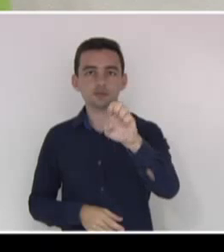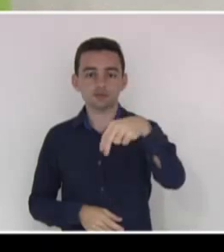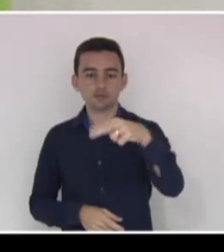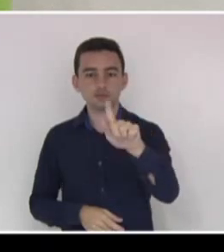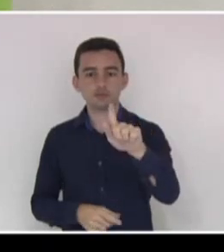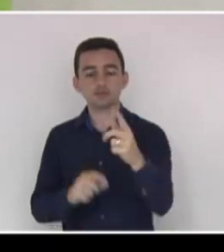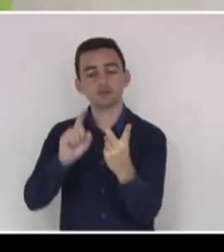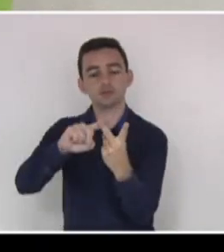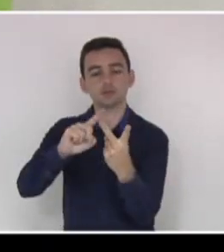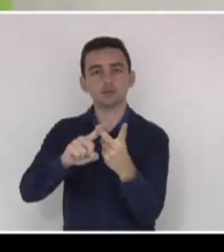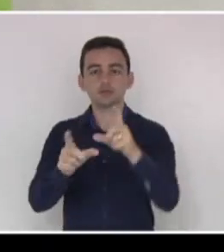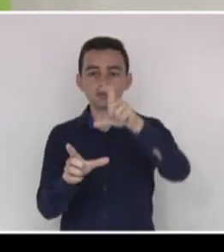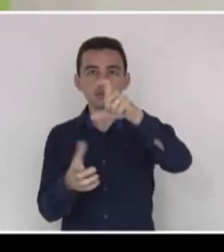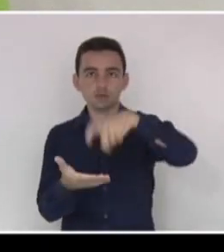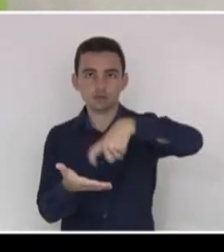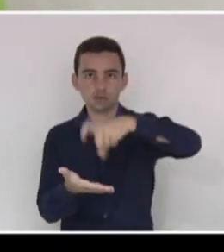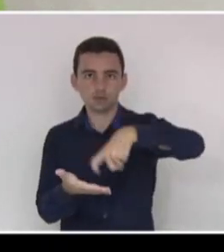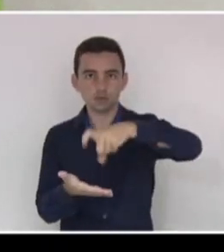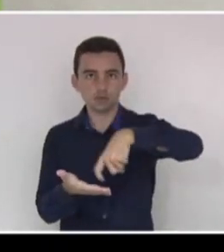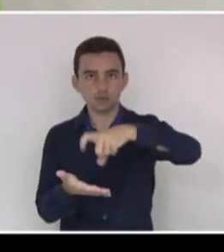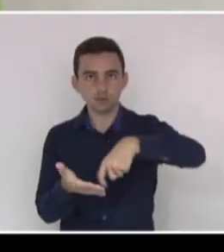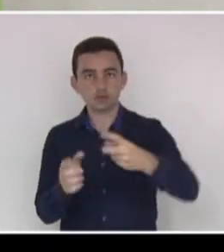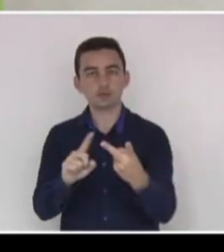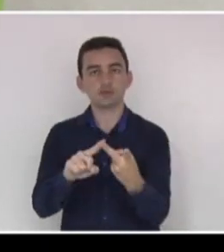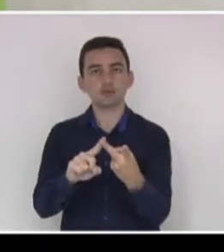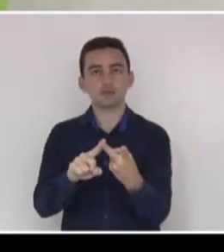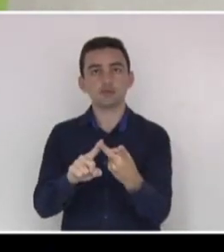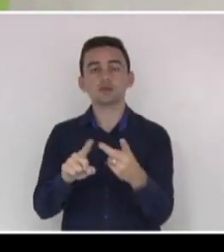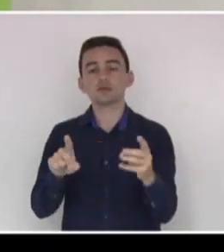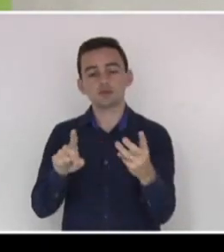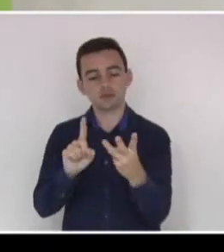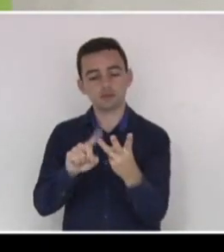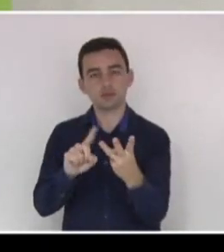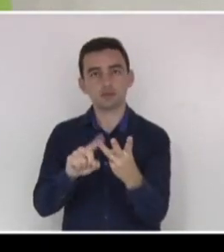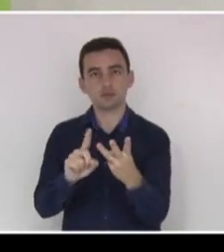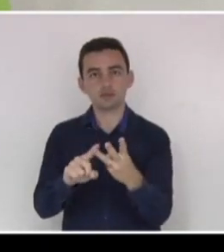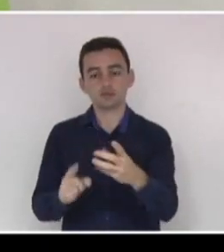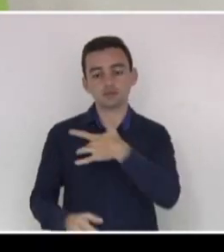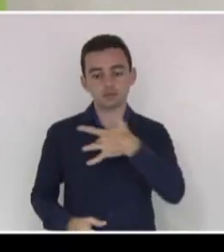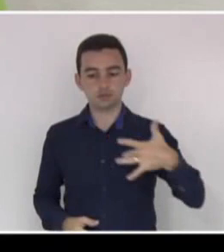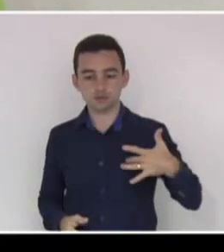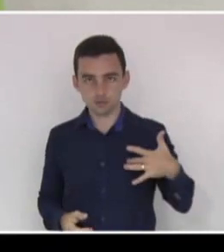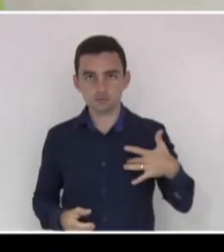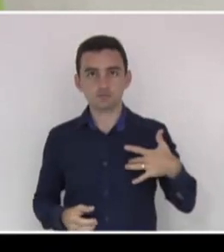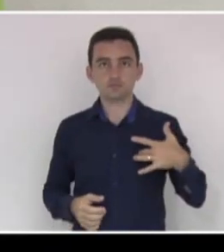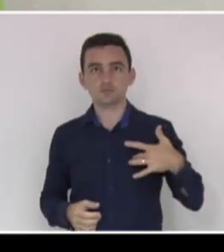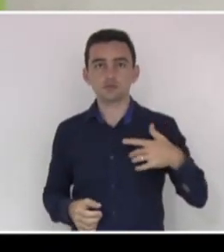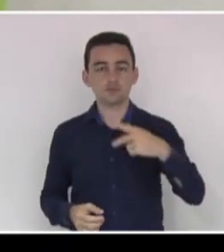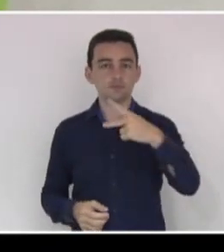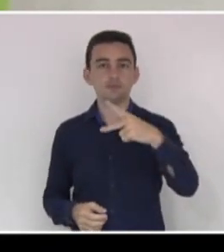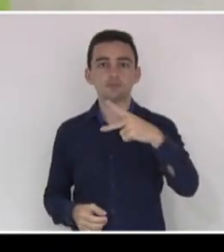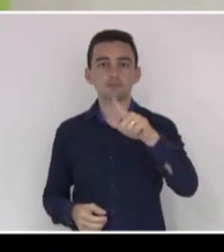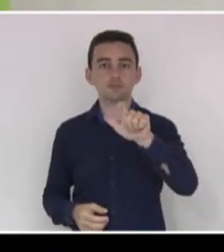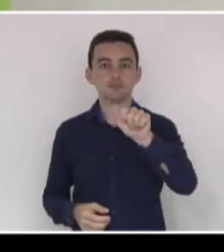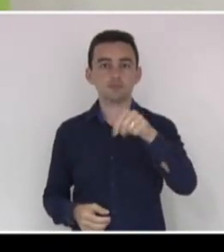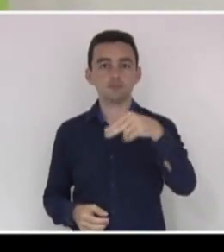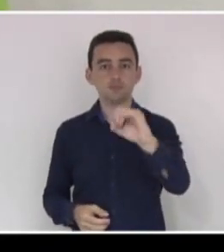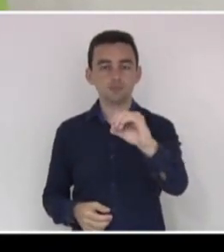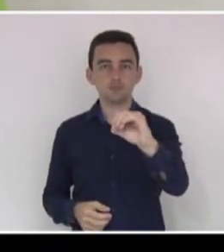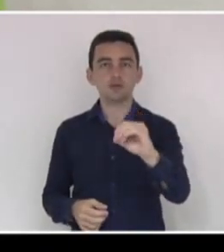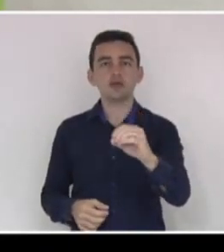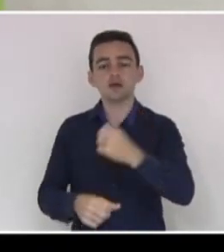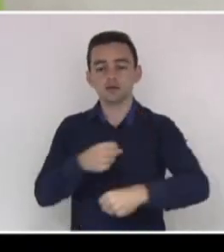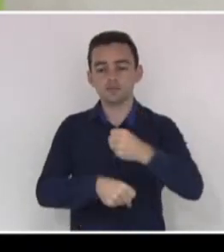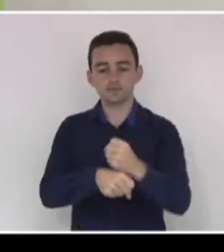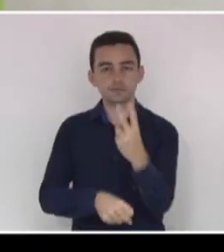de crédito e contratação de planos de saúde. Em 2009, o Supremo